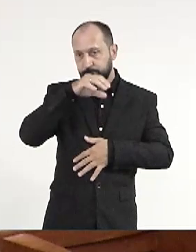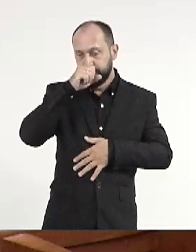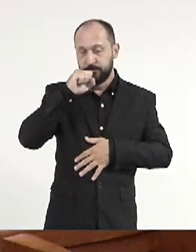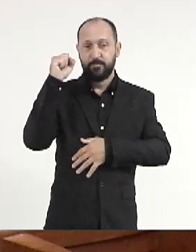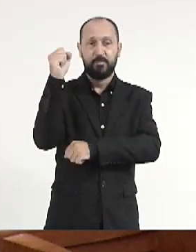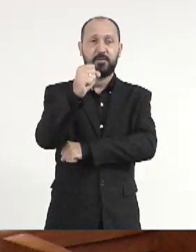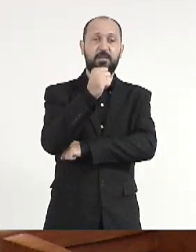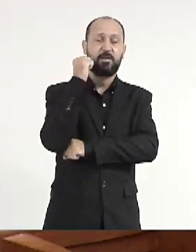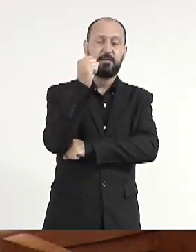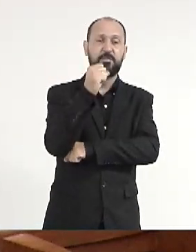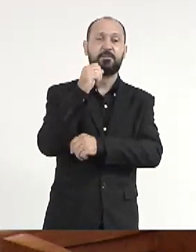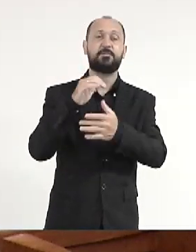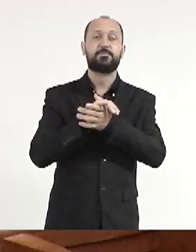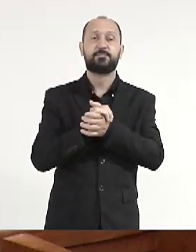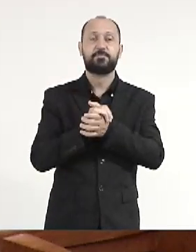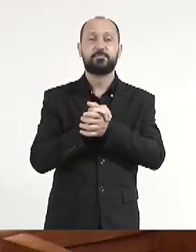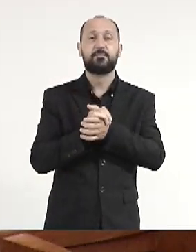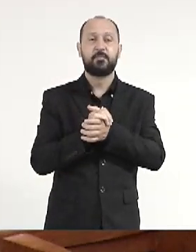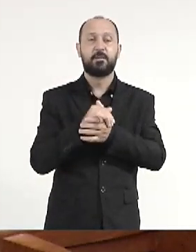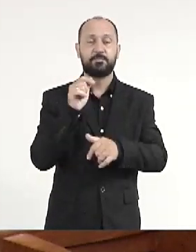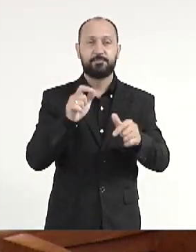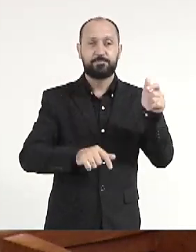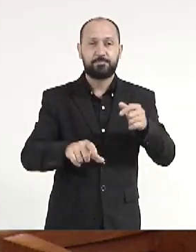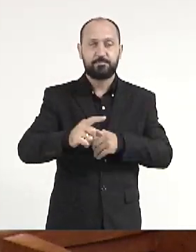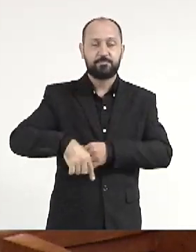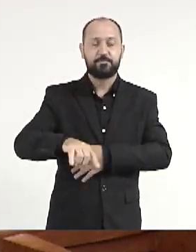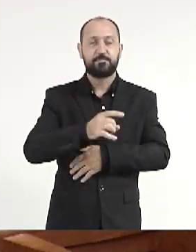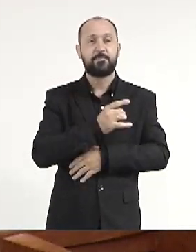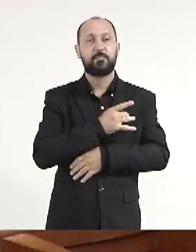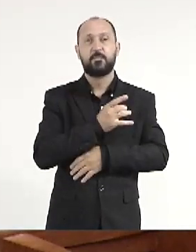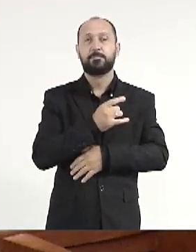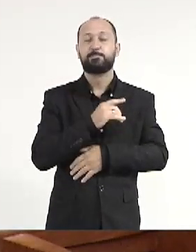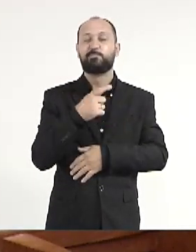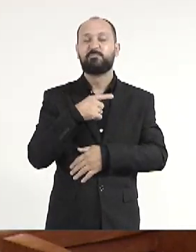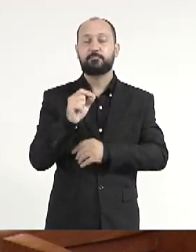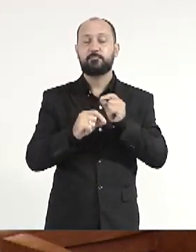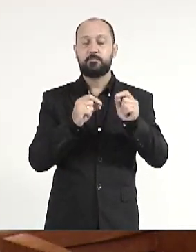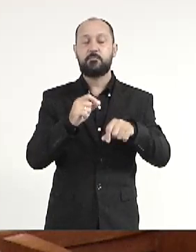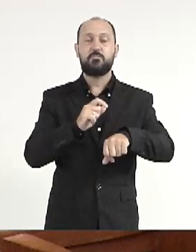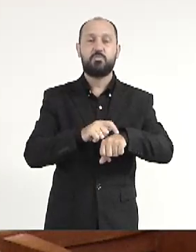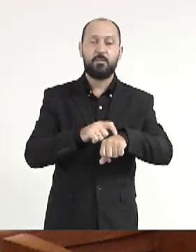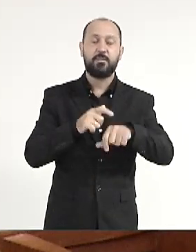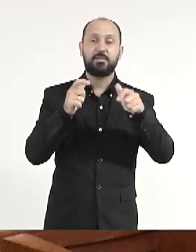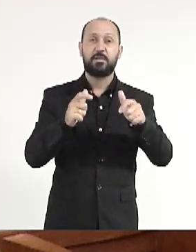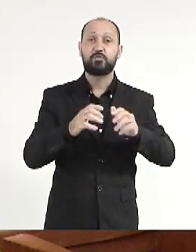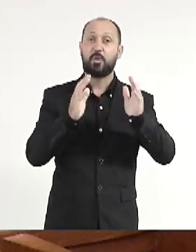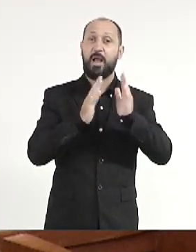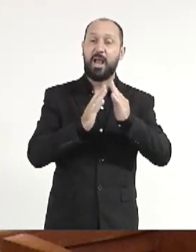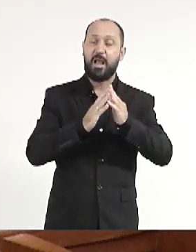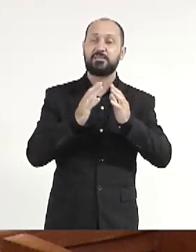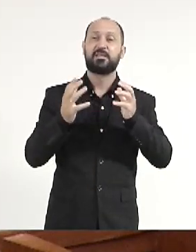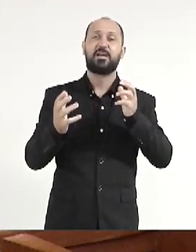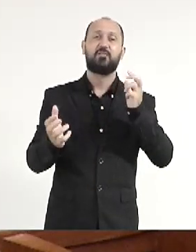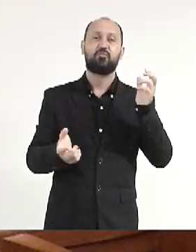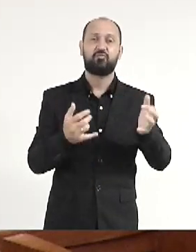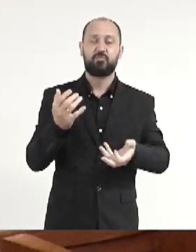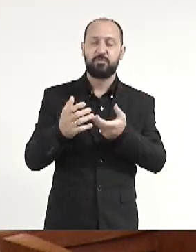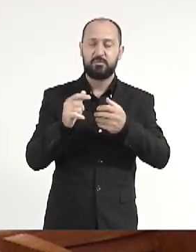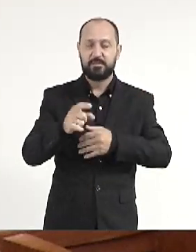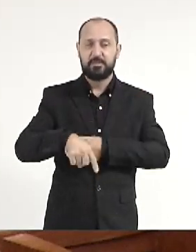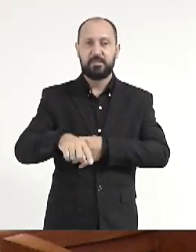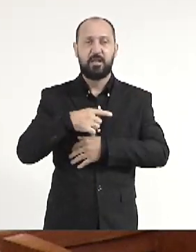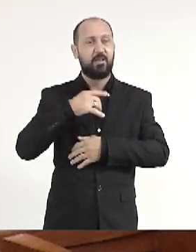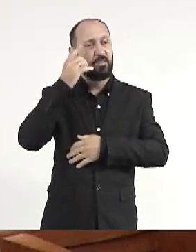grave, são pessoas que tiveram muito medo de ter o seu espaço, a sua casa queimada. Lá,